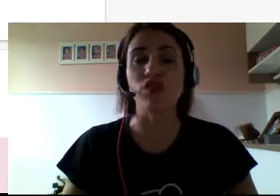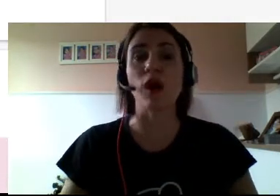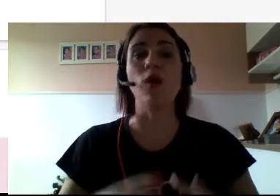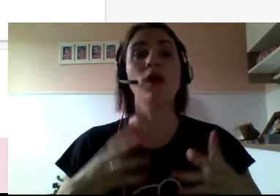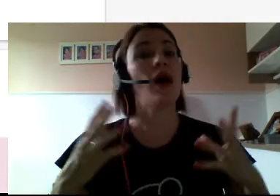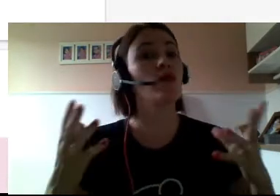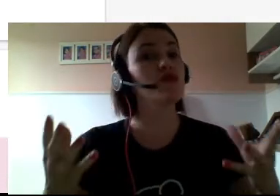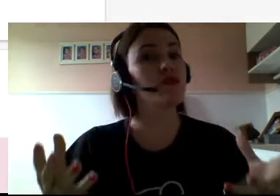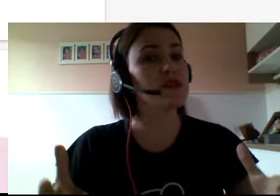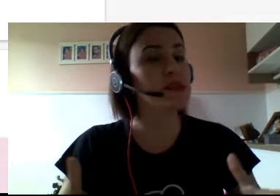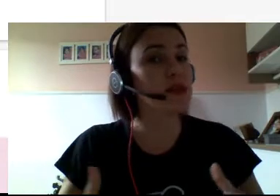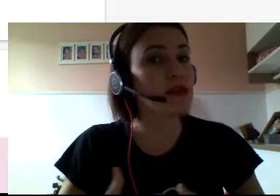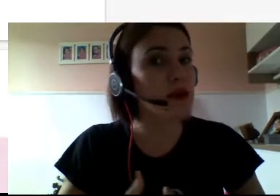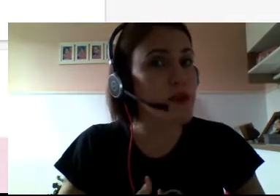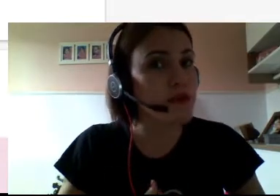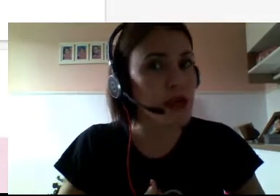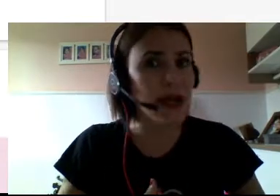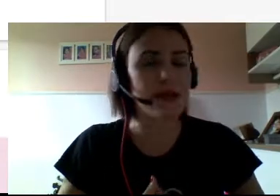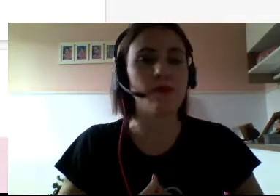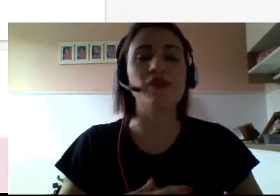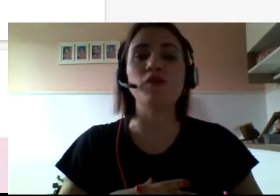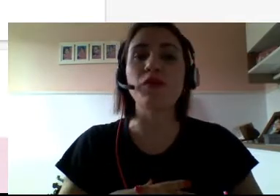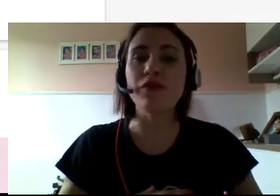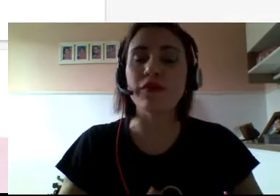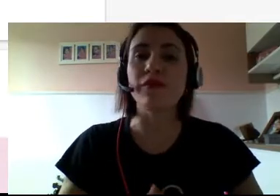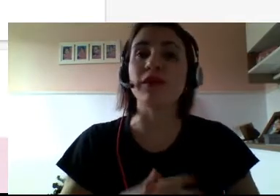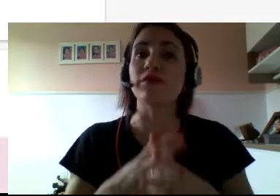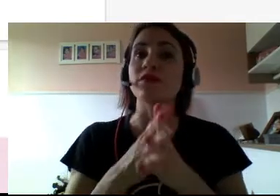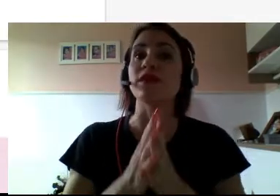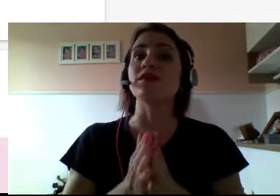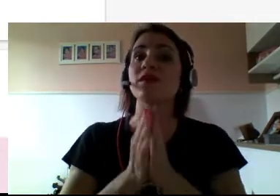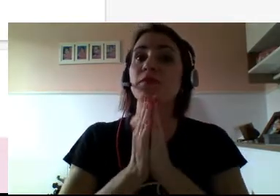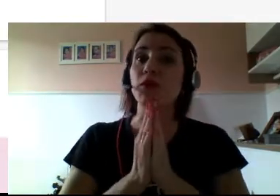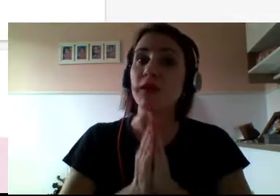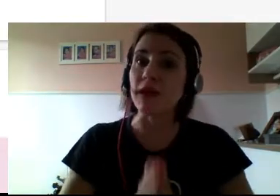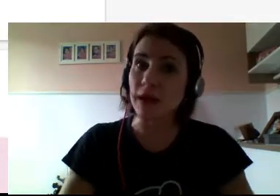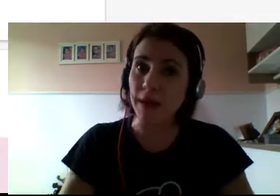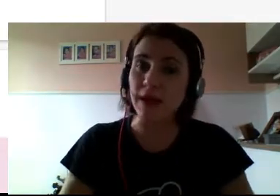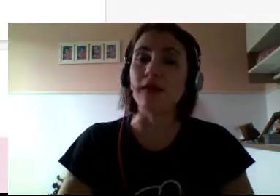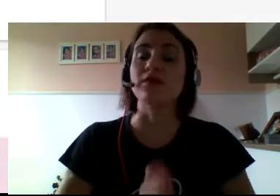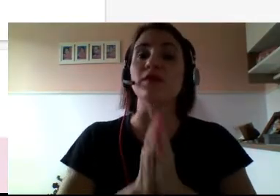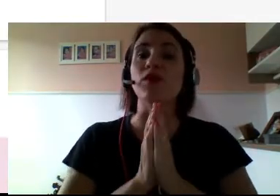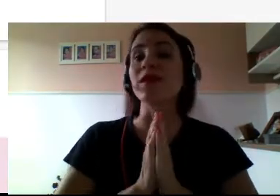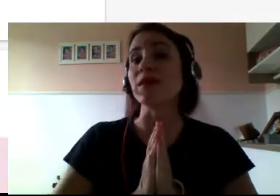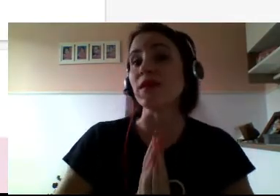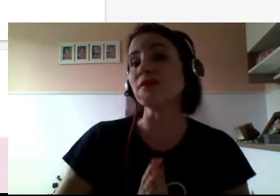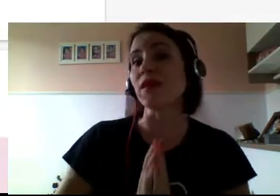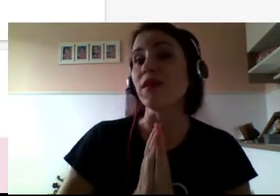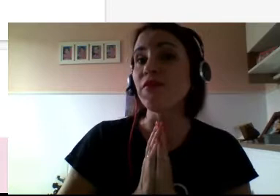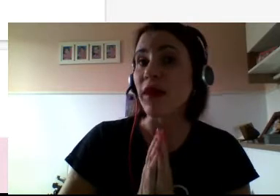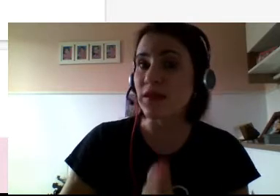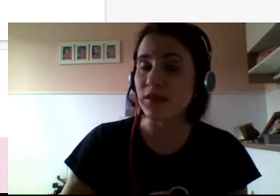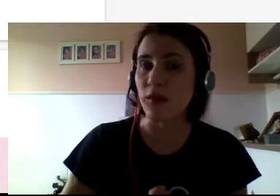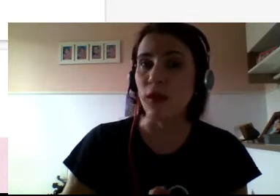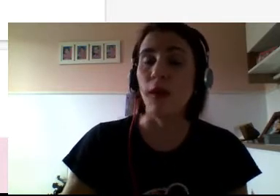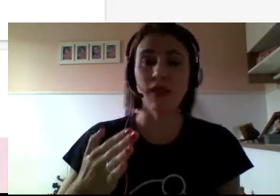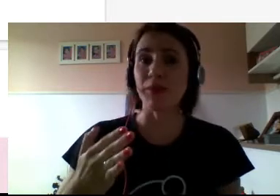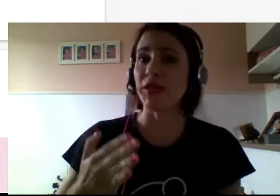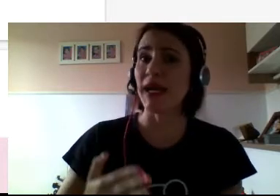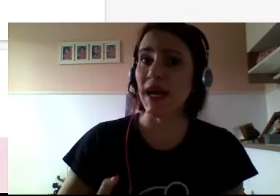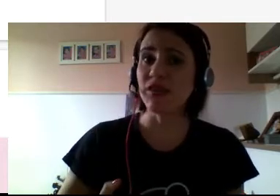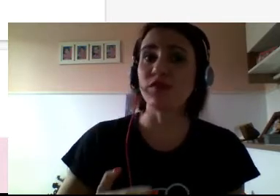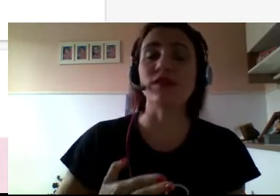arte tá bom pessoal alguns de vocês ainda não enviaram peço por favor que vocês se programem se organizem e